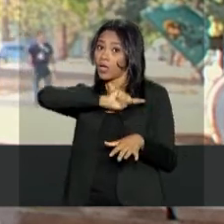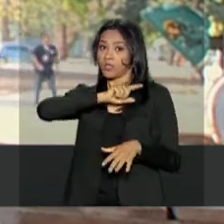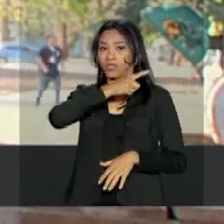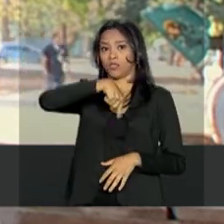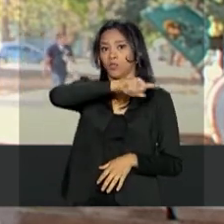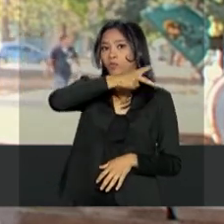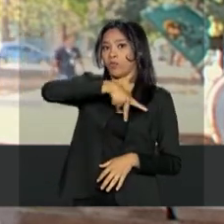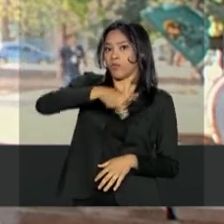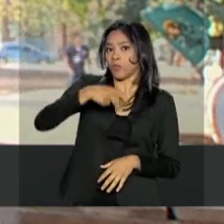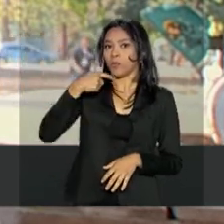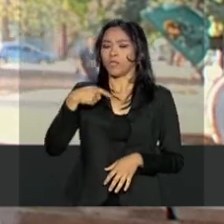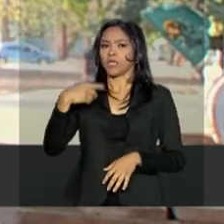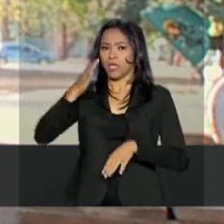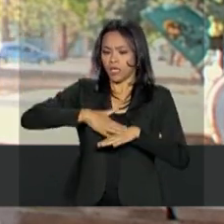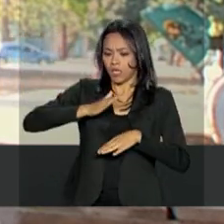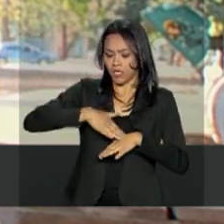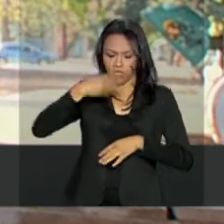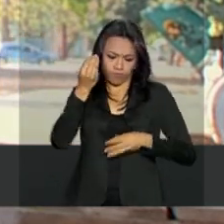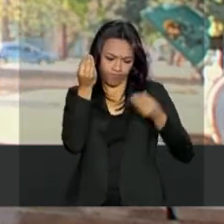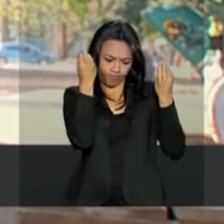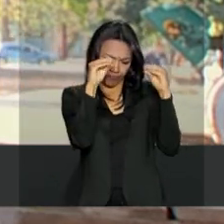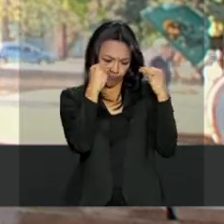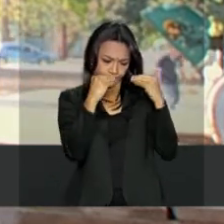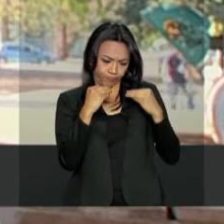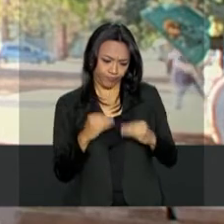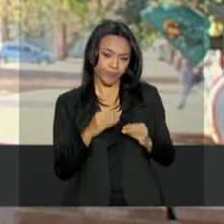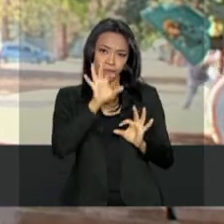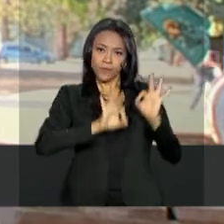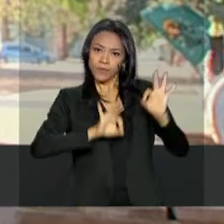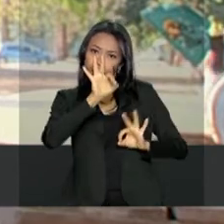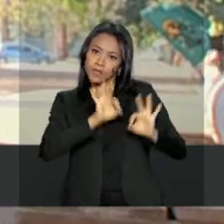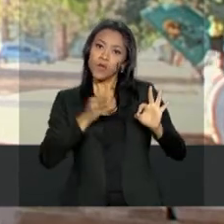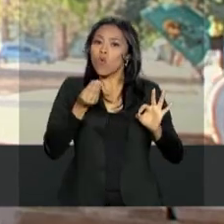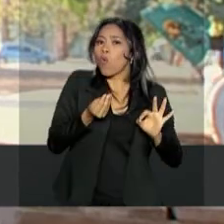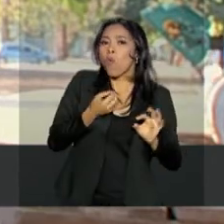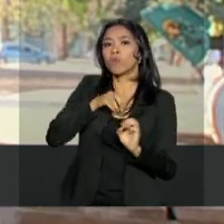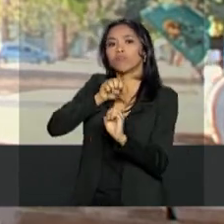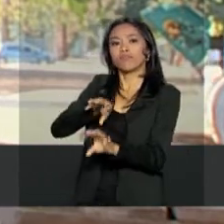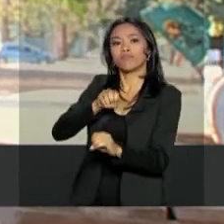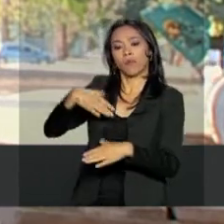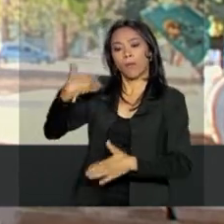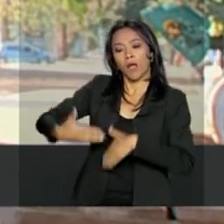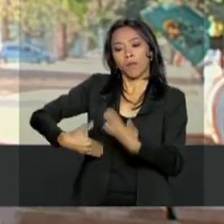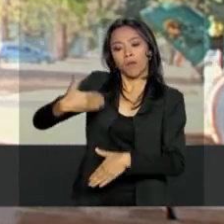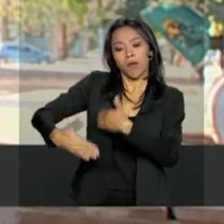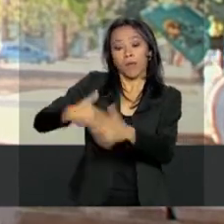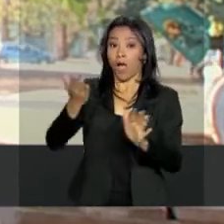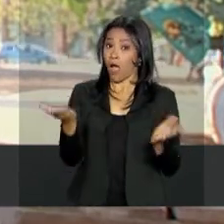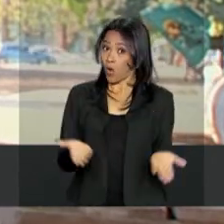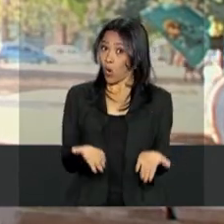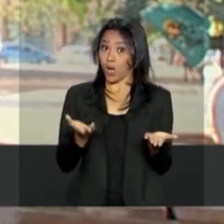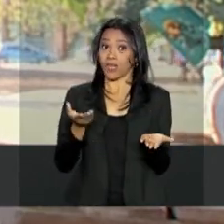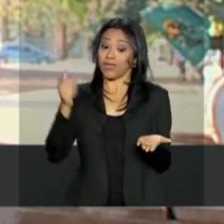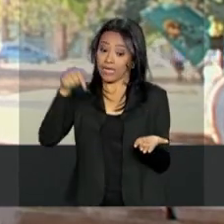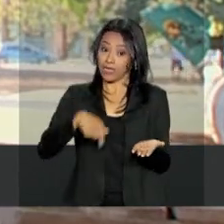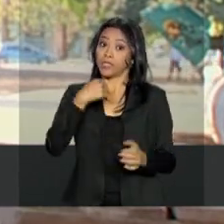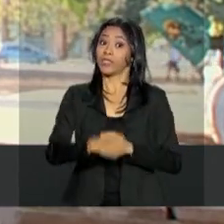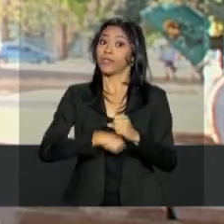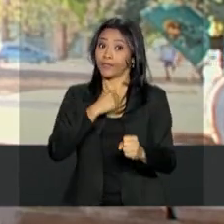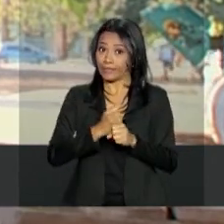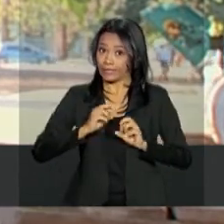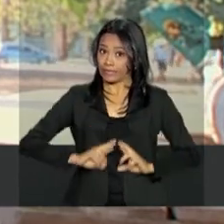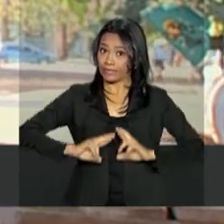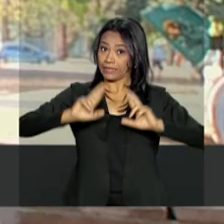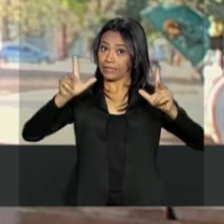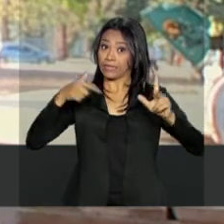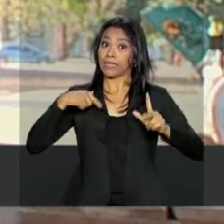eles norteavam as próprias aulas, construíam planos de aula e decidiam como que essas aulas iam se desenvolver no decorrer do ano. Agora, a partir deste ano, os professores